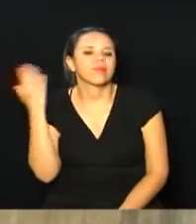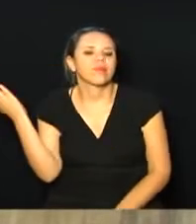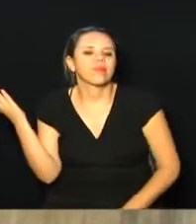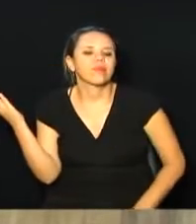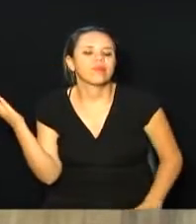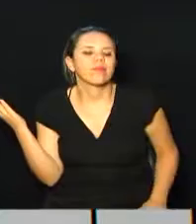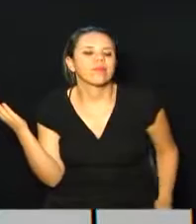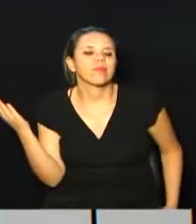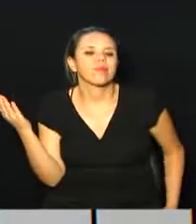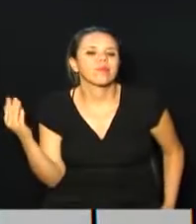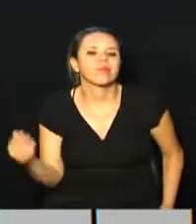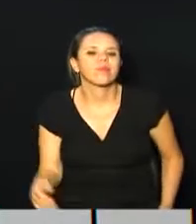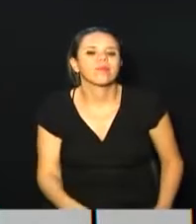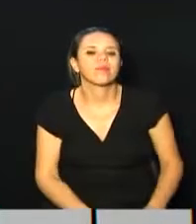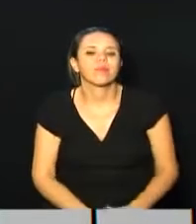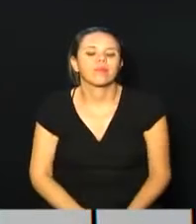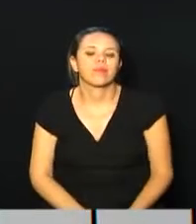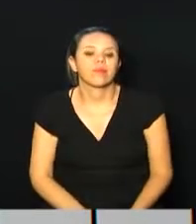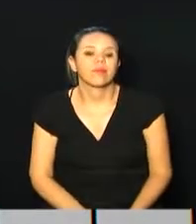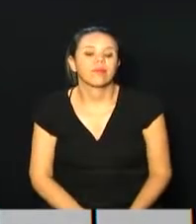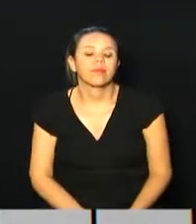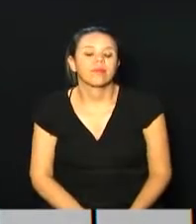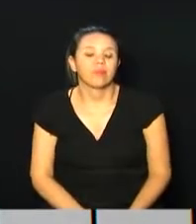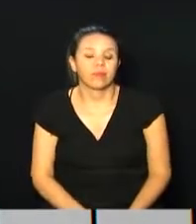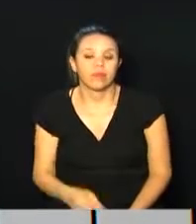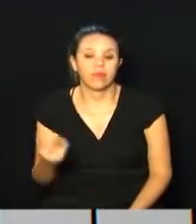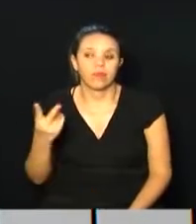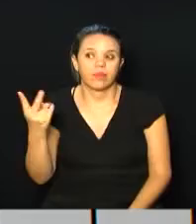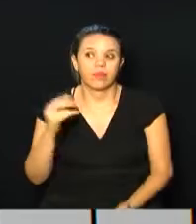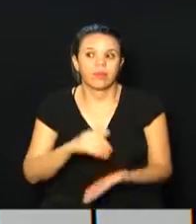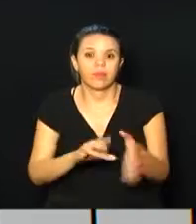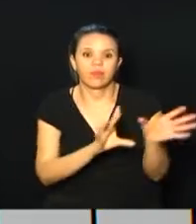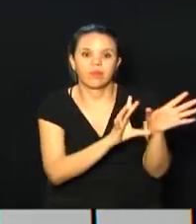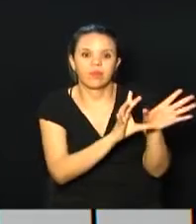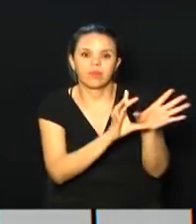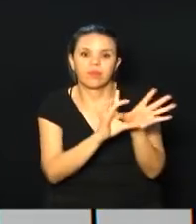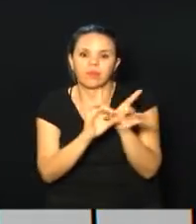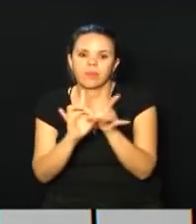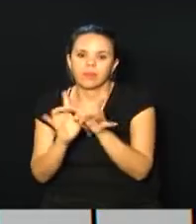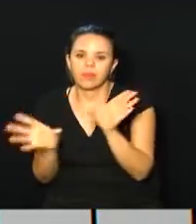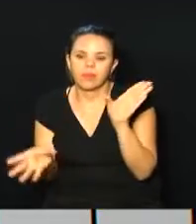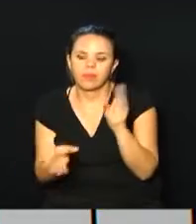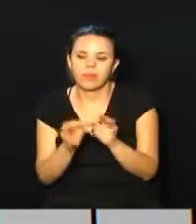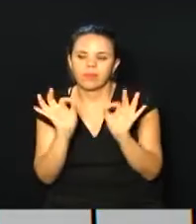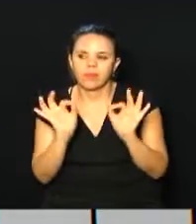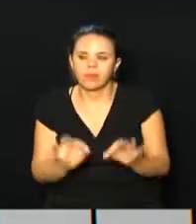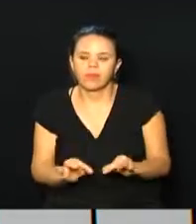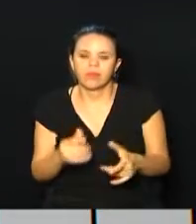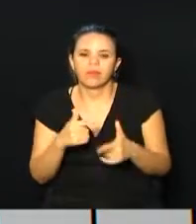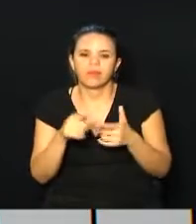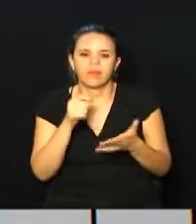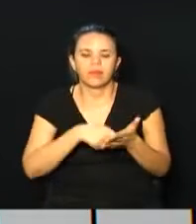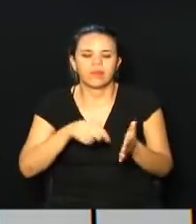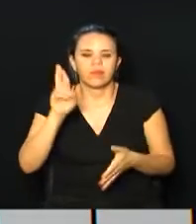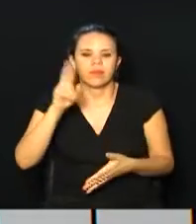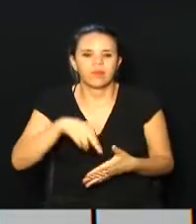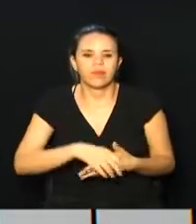Câmara, vereador. Eu acho que os secretários contextualizaram um pouco, né, as causas, as